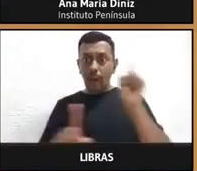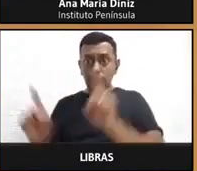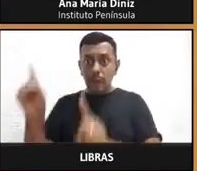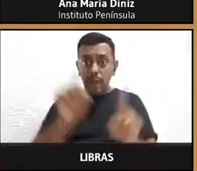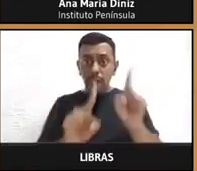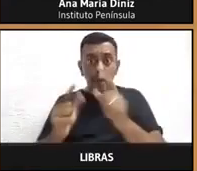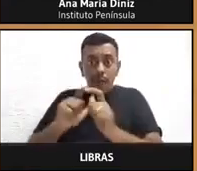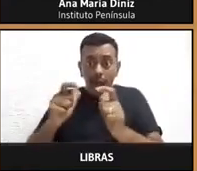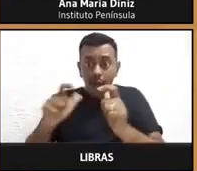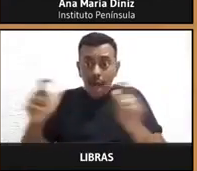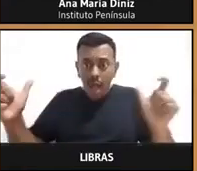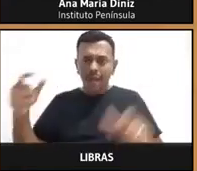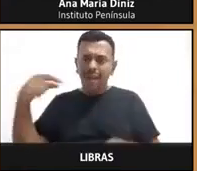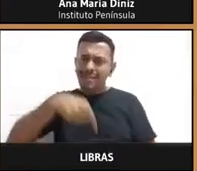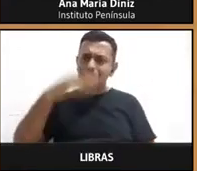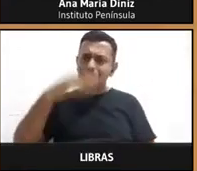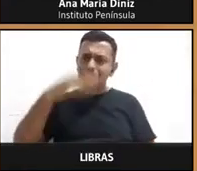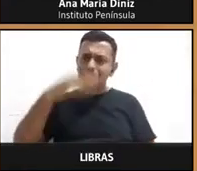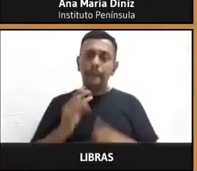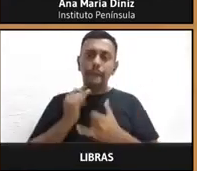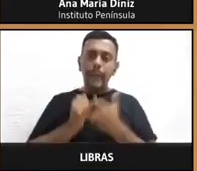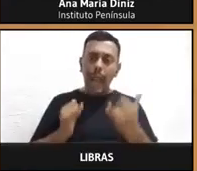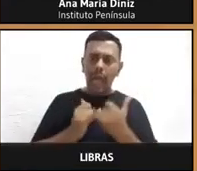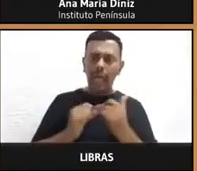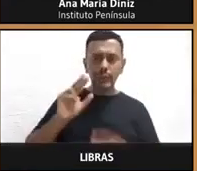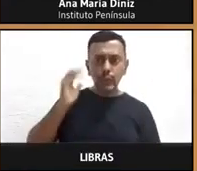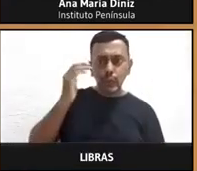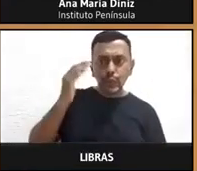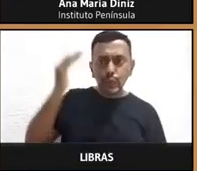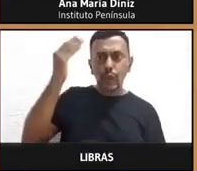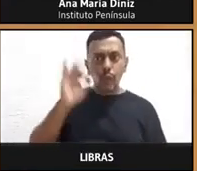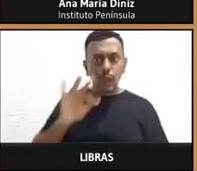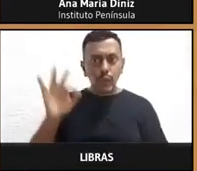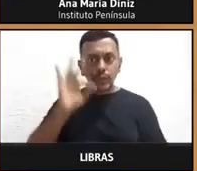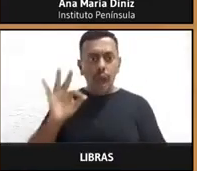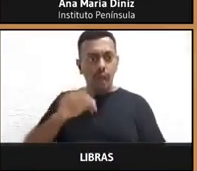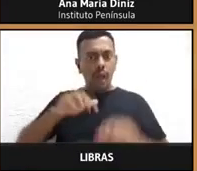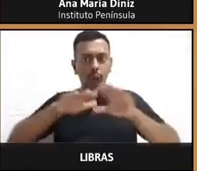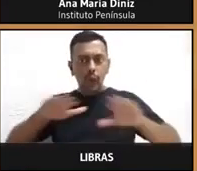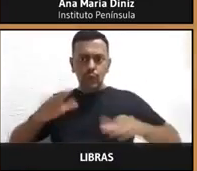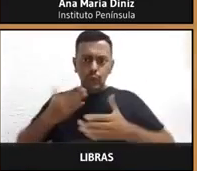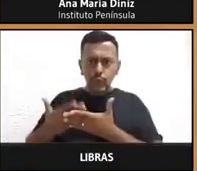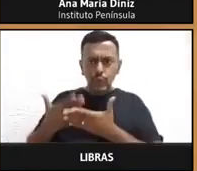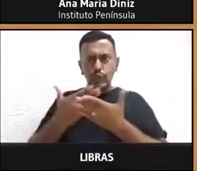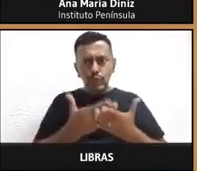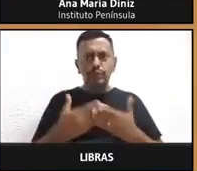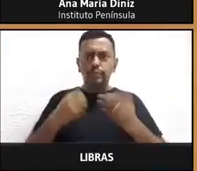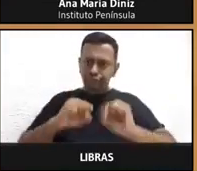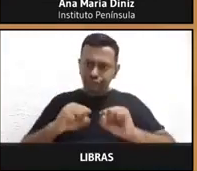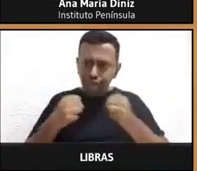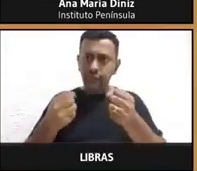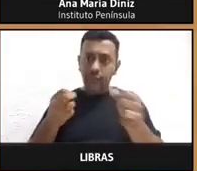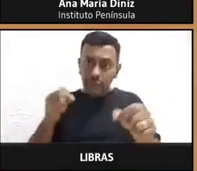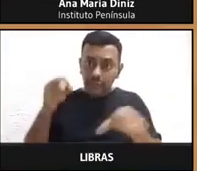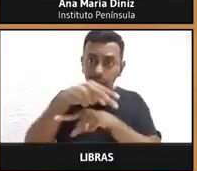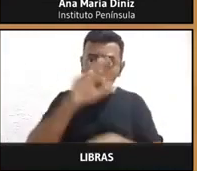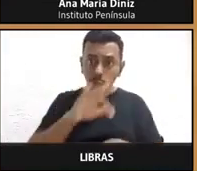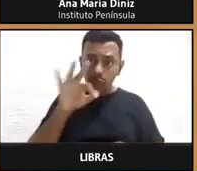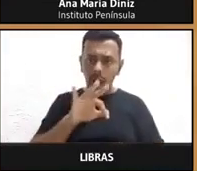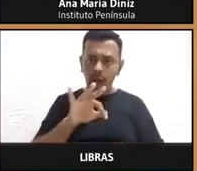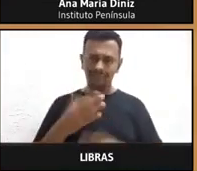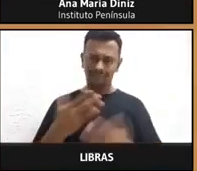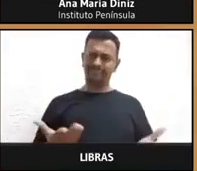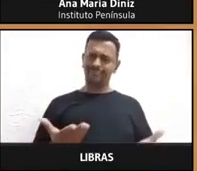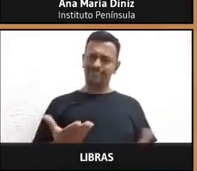ao sucesso acadêmico para entrar na universidade, e esse não é o único destino possível.